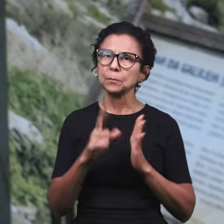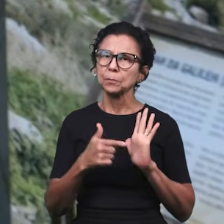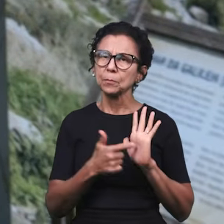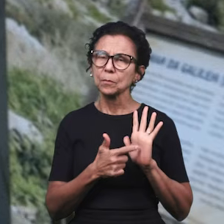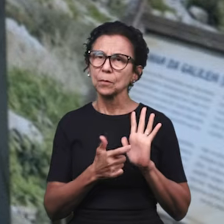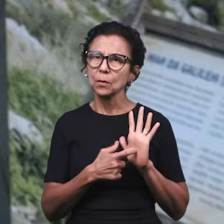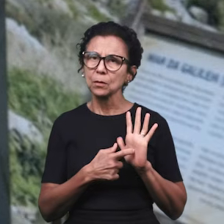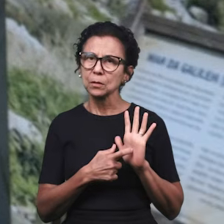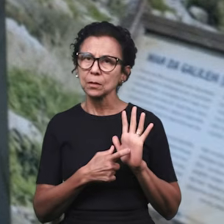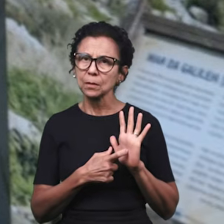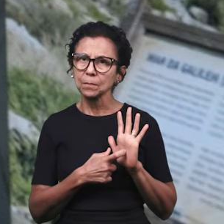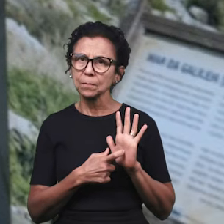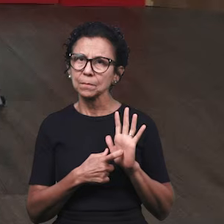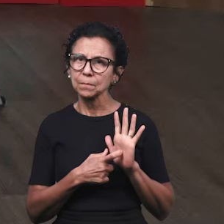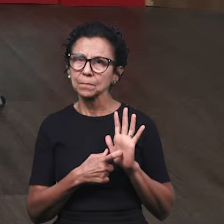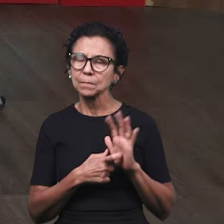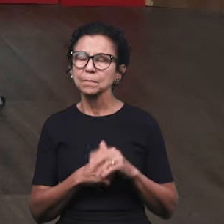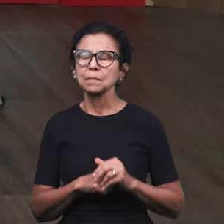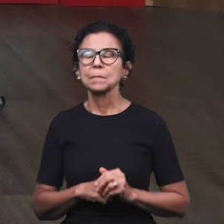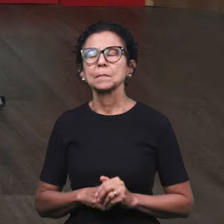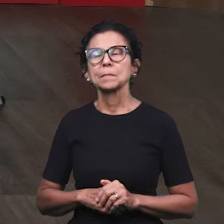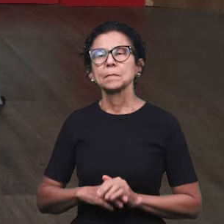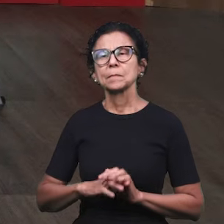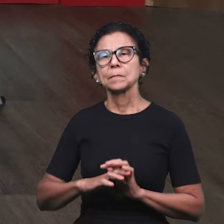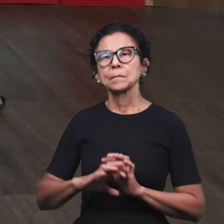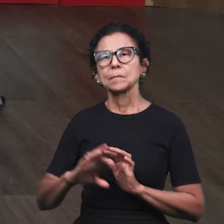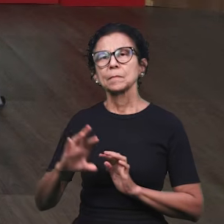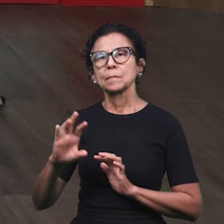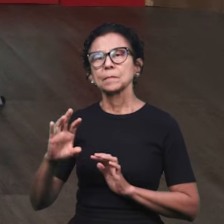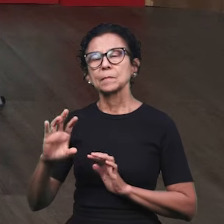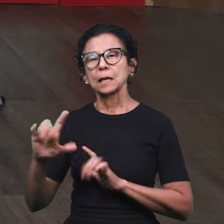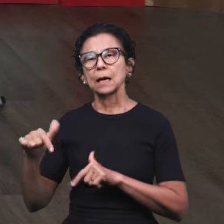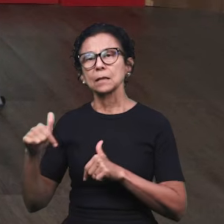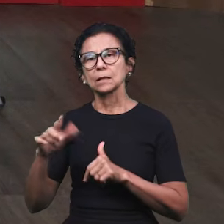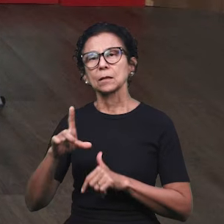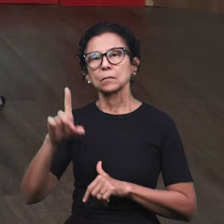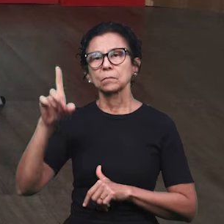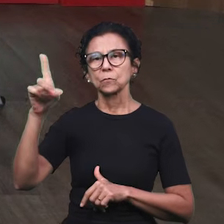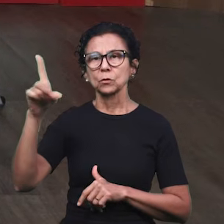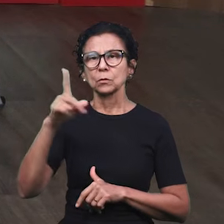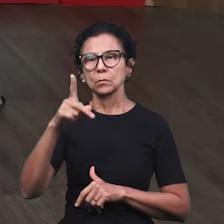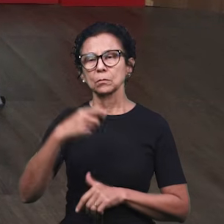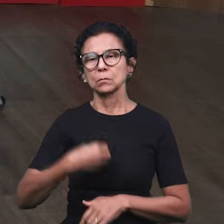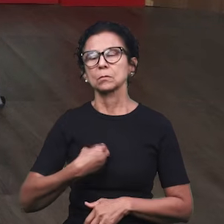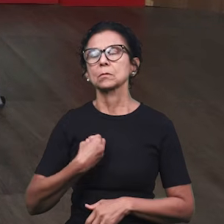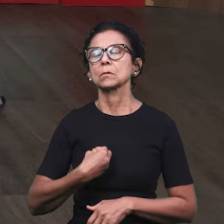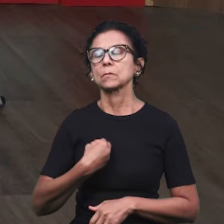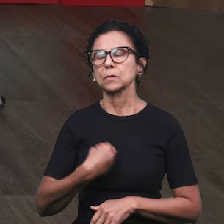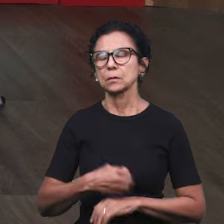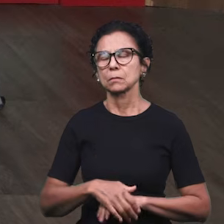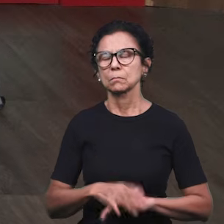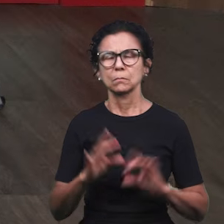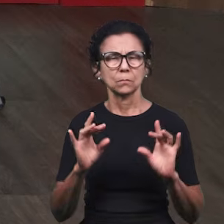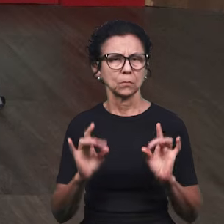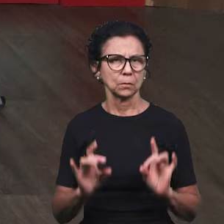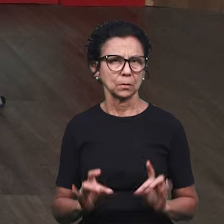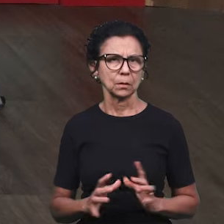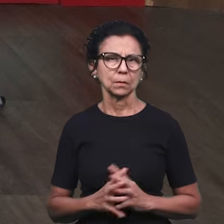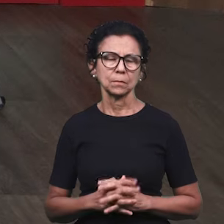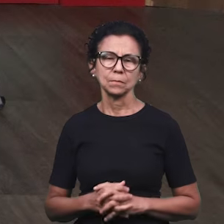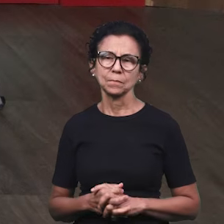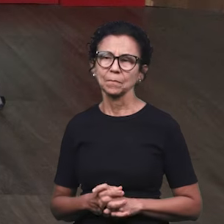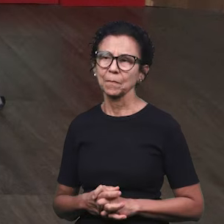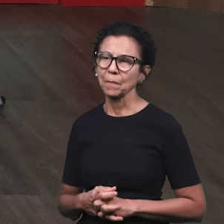importante que queríamos mencionar aqui. E no chamado o Senhor disse, serão pescadores de De homens, homens. né? Ainda frisar